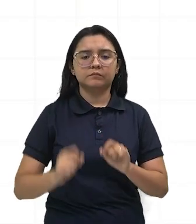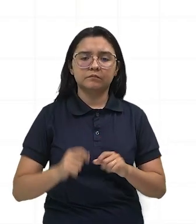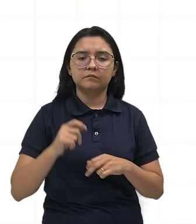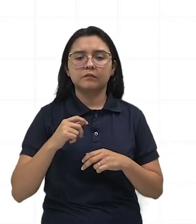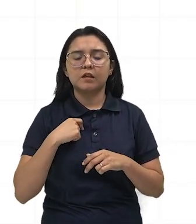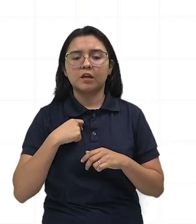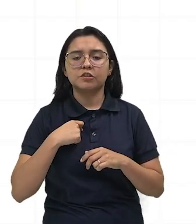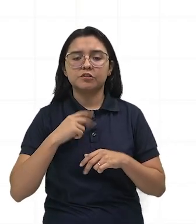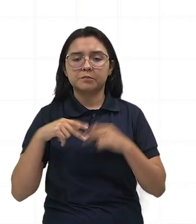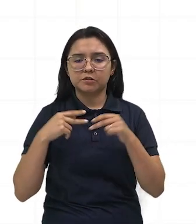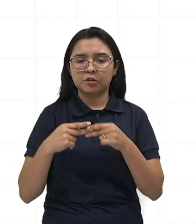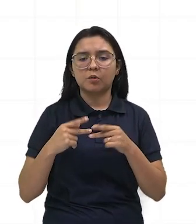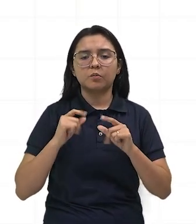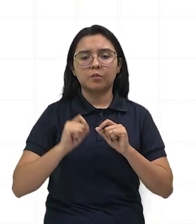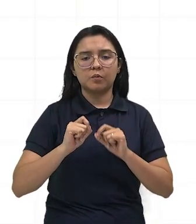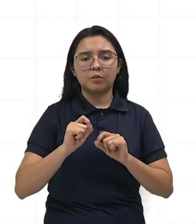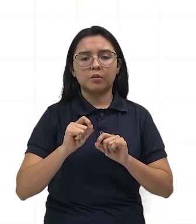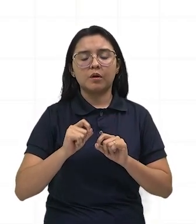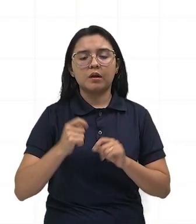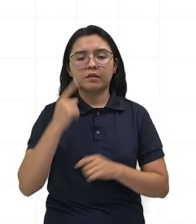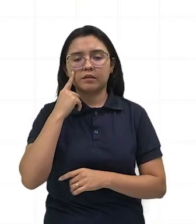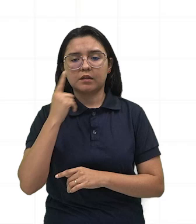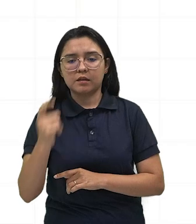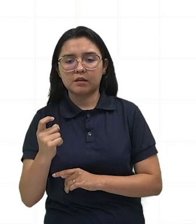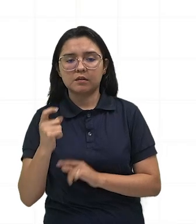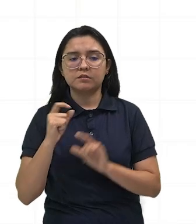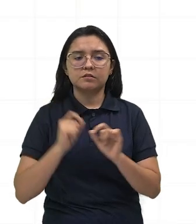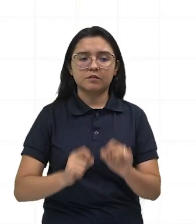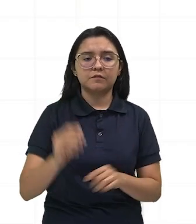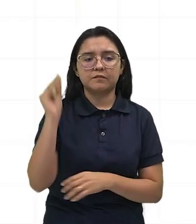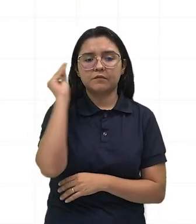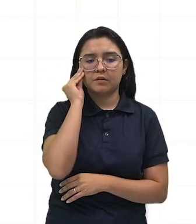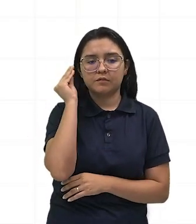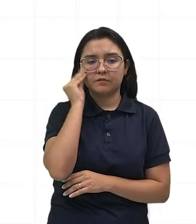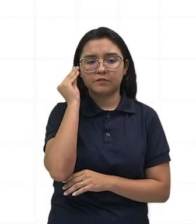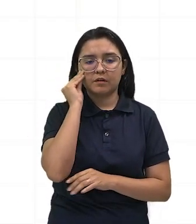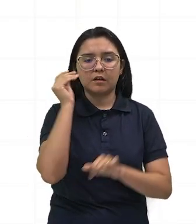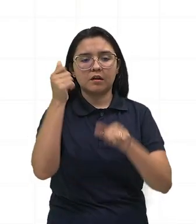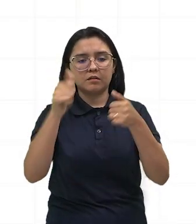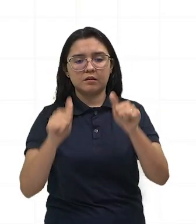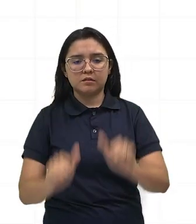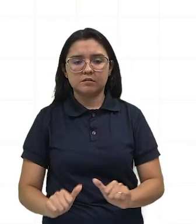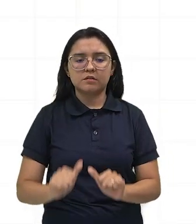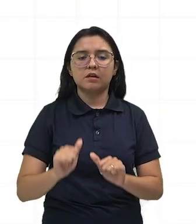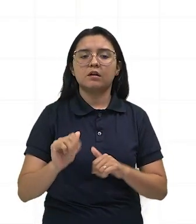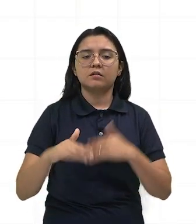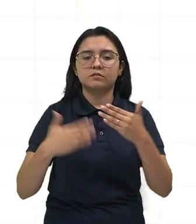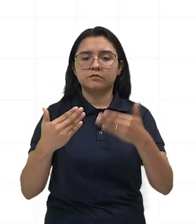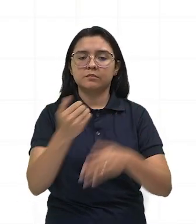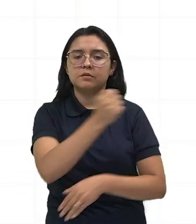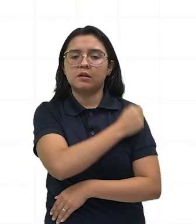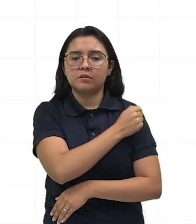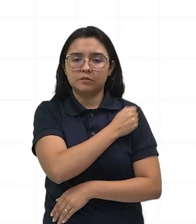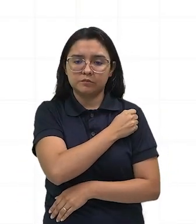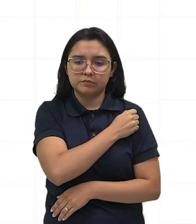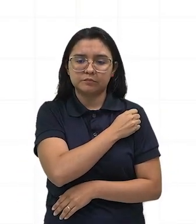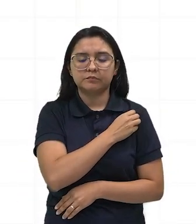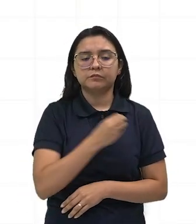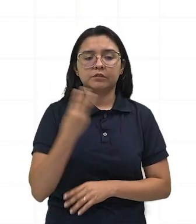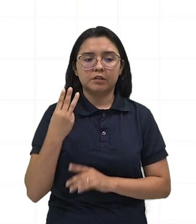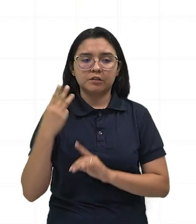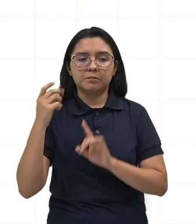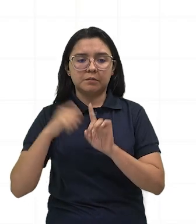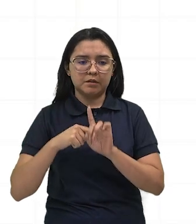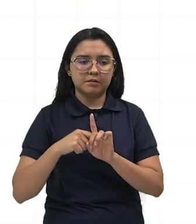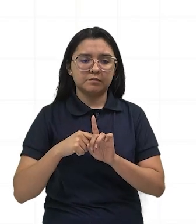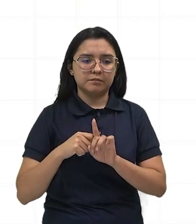está interessada em analisar o desempenho dos alunos ao longo de 3 trimestres, né? Para